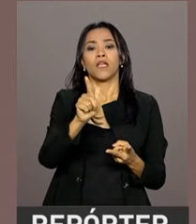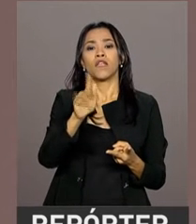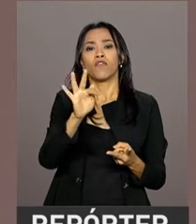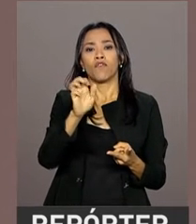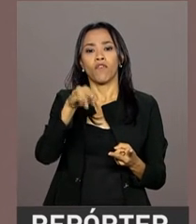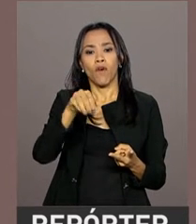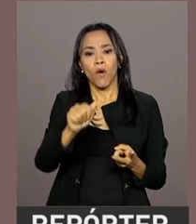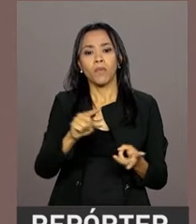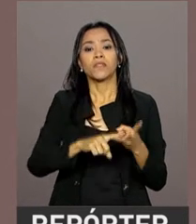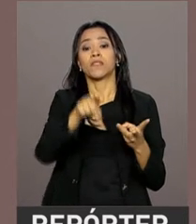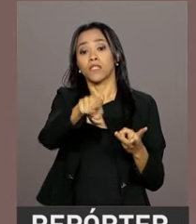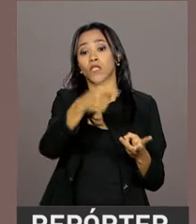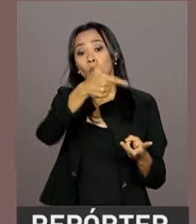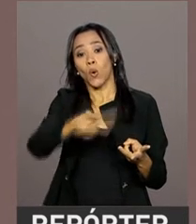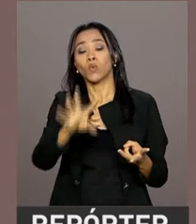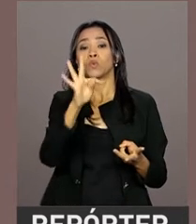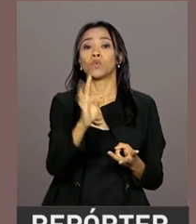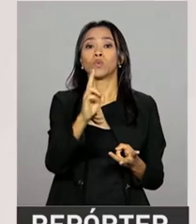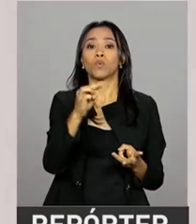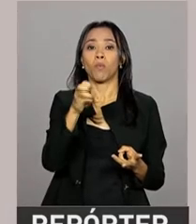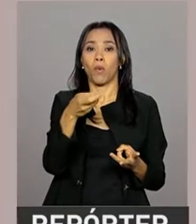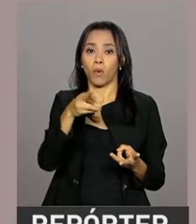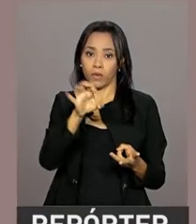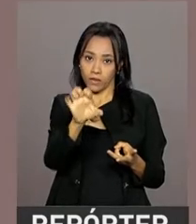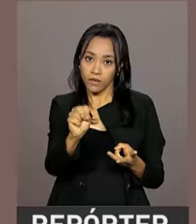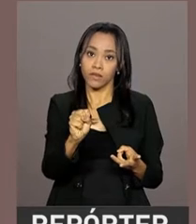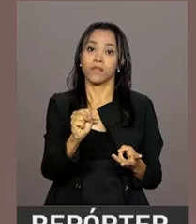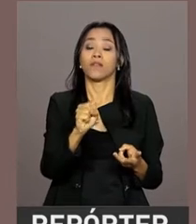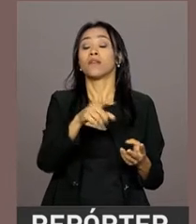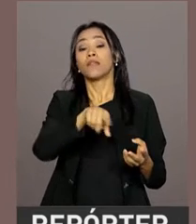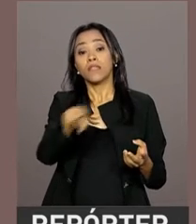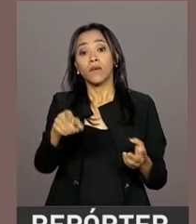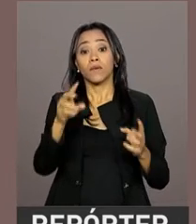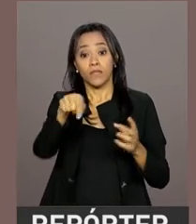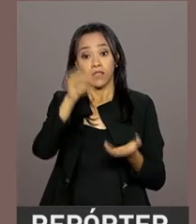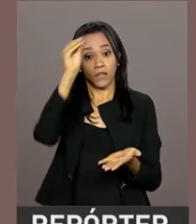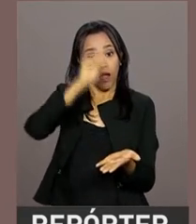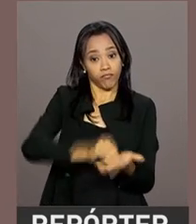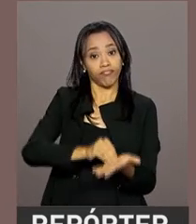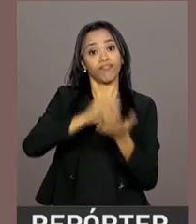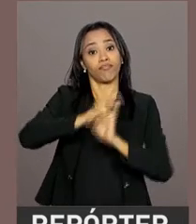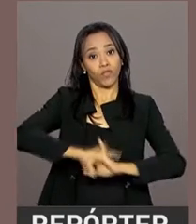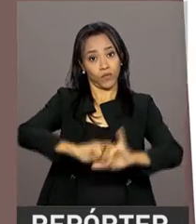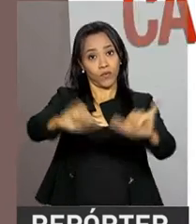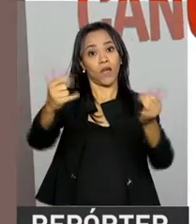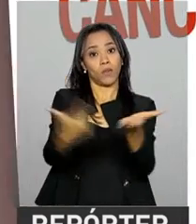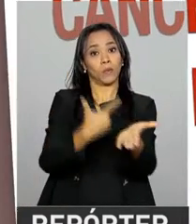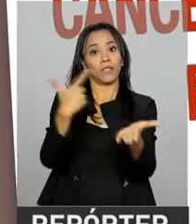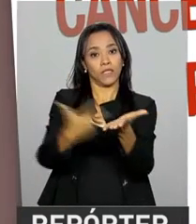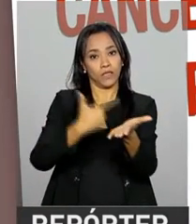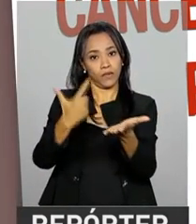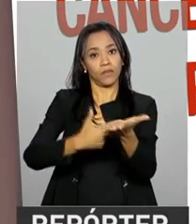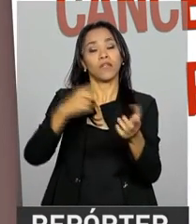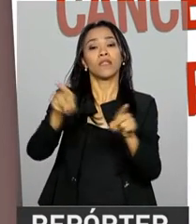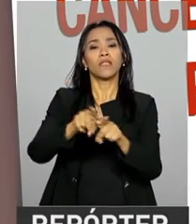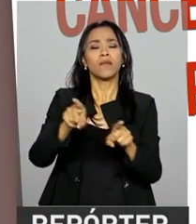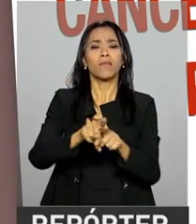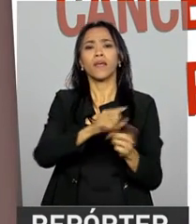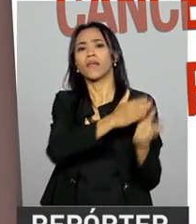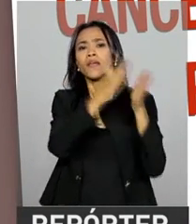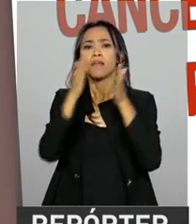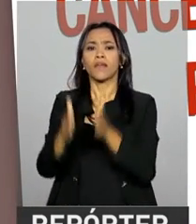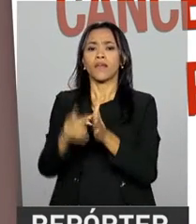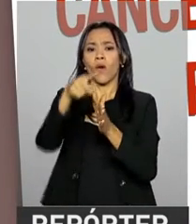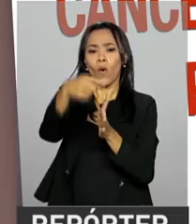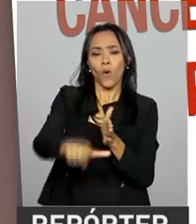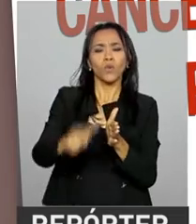e os tumores do sistema nervoso central. Os dados estão em uma publicação do Ministério da Saúde, que também lançou um protocolo de